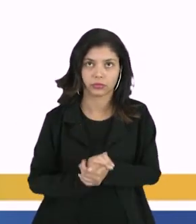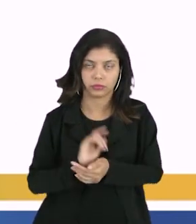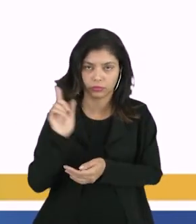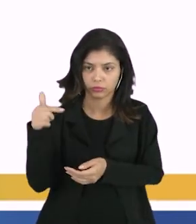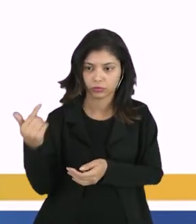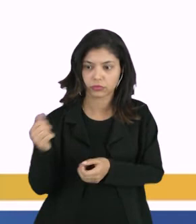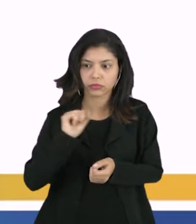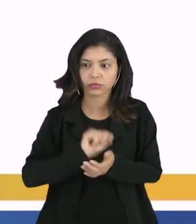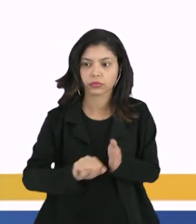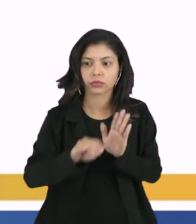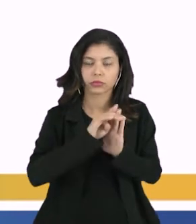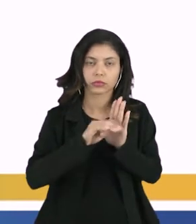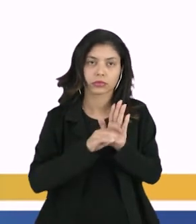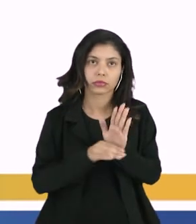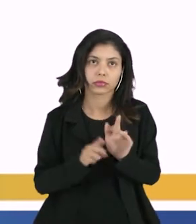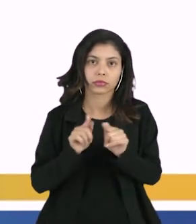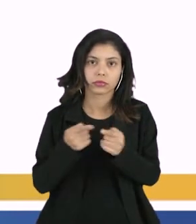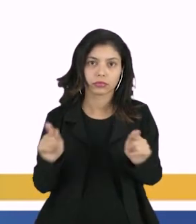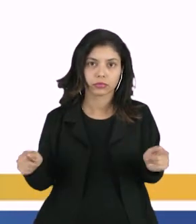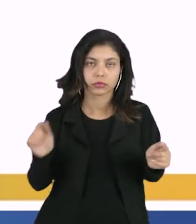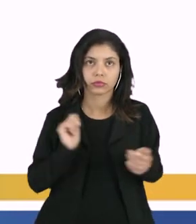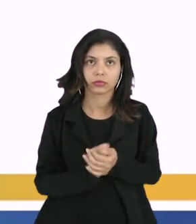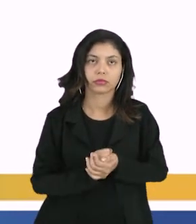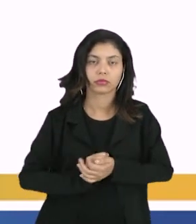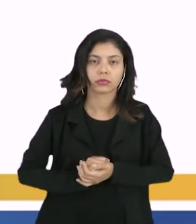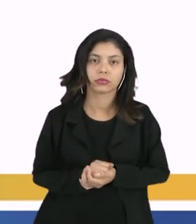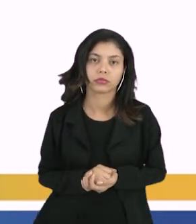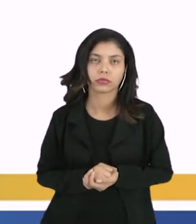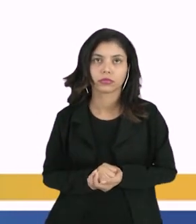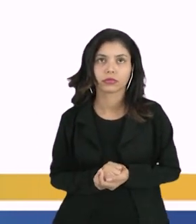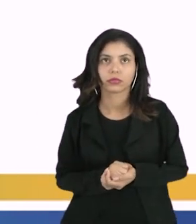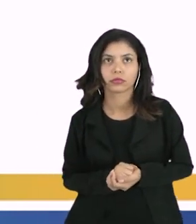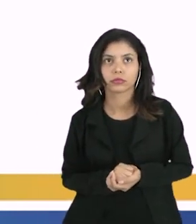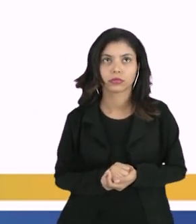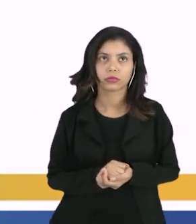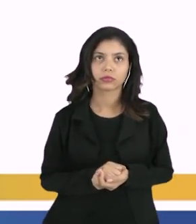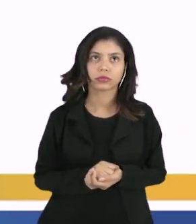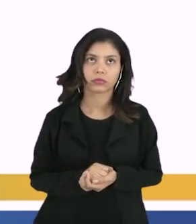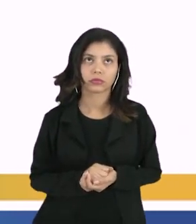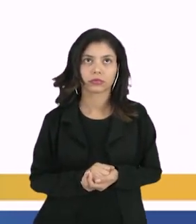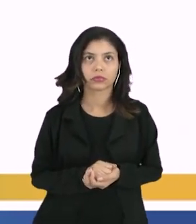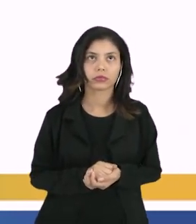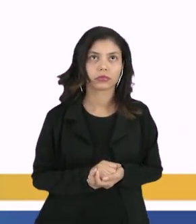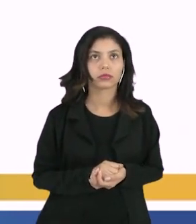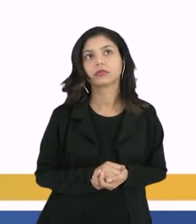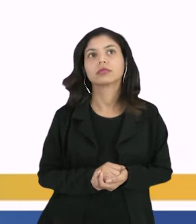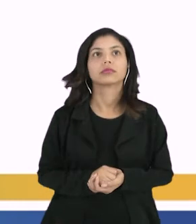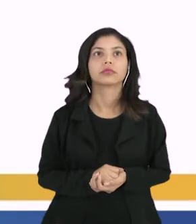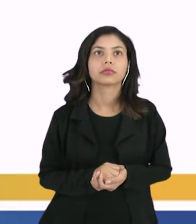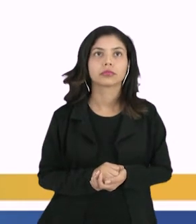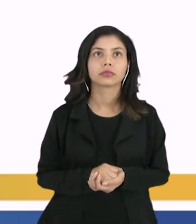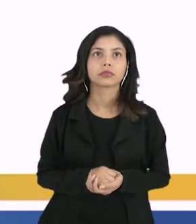uma outra classe gramatical. Passemos para a próxima.